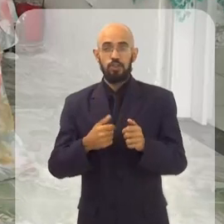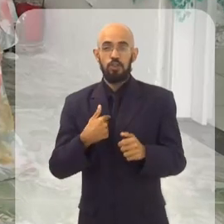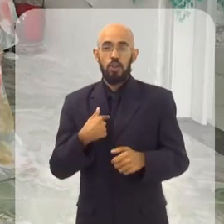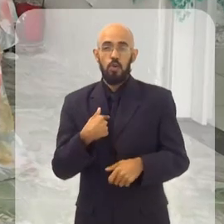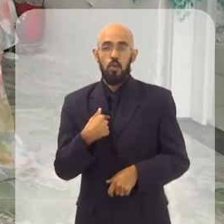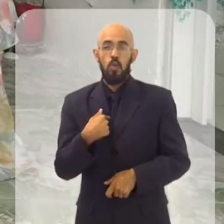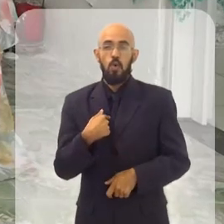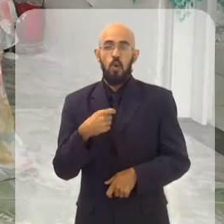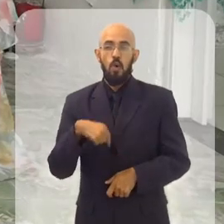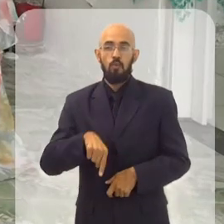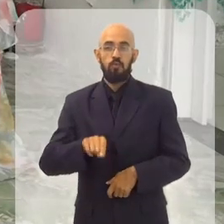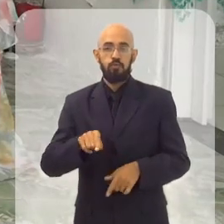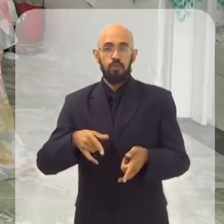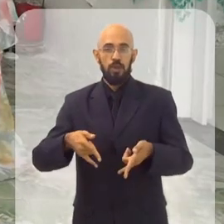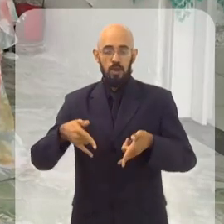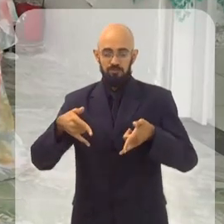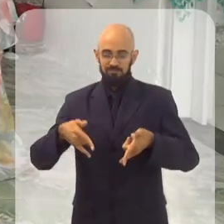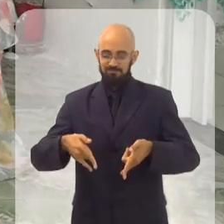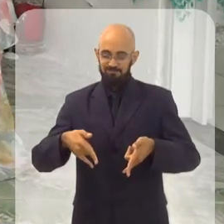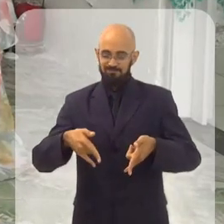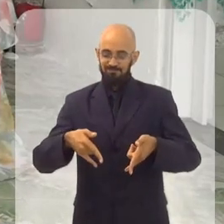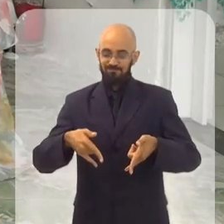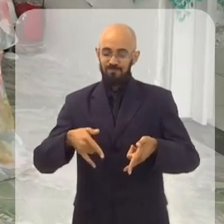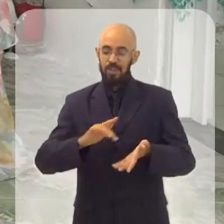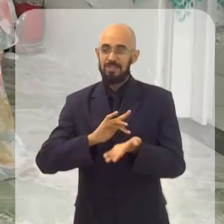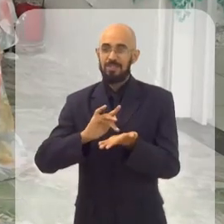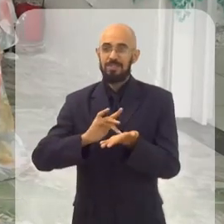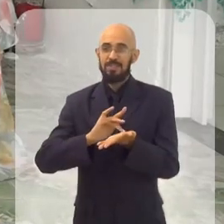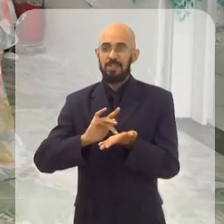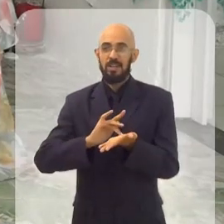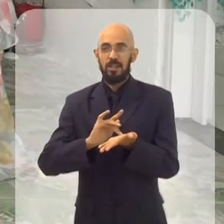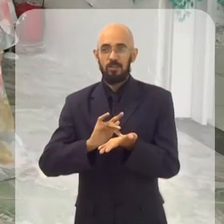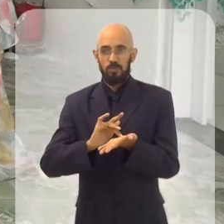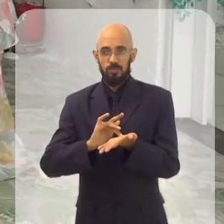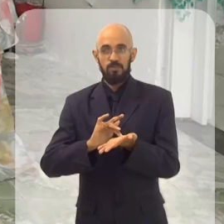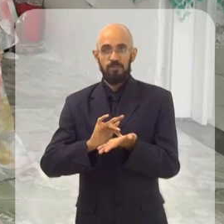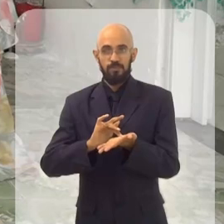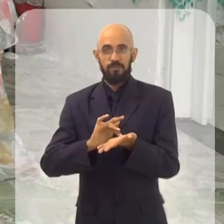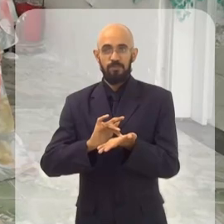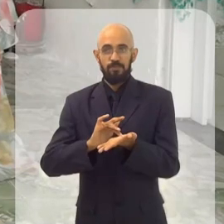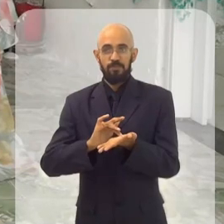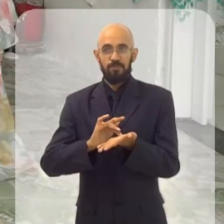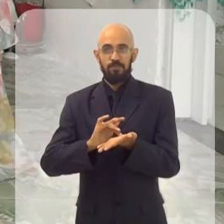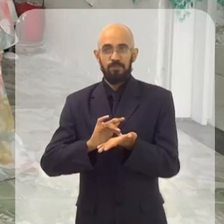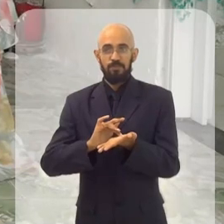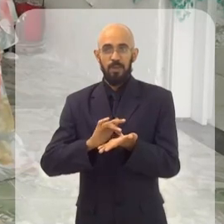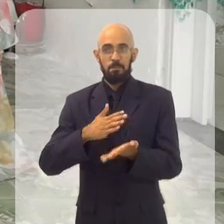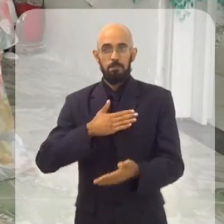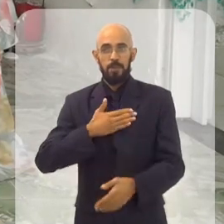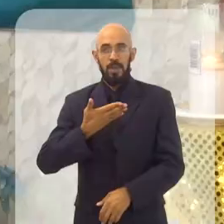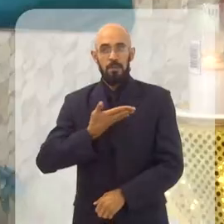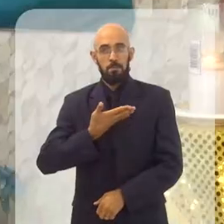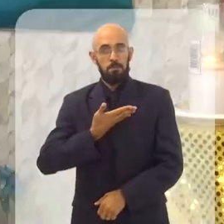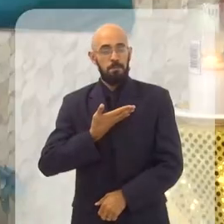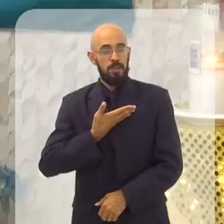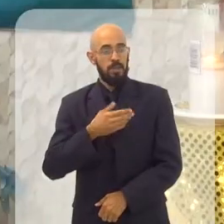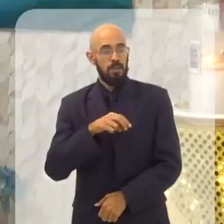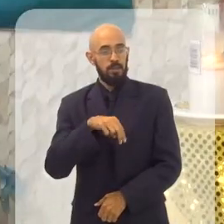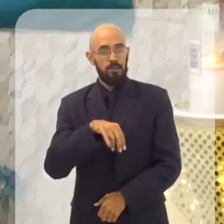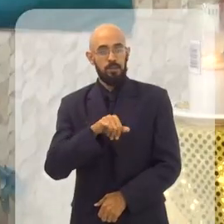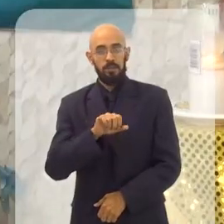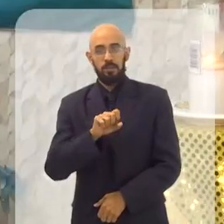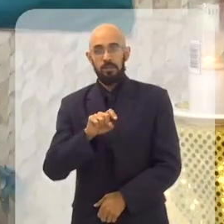Infelizmente... Eu fui a um funeral cigano, que foi da minha querida da